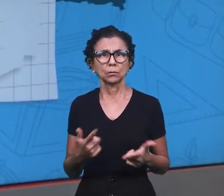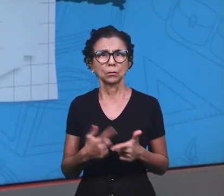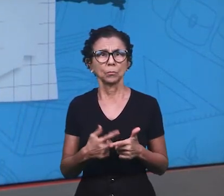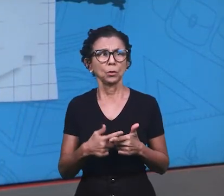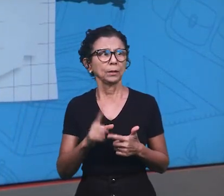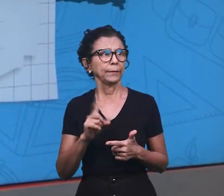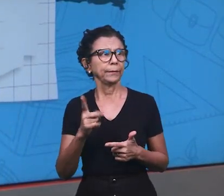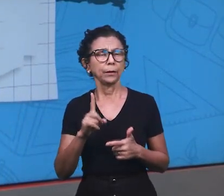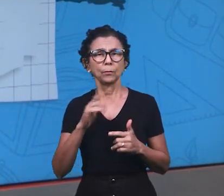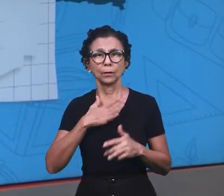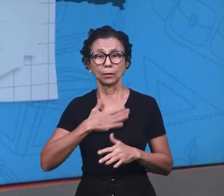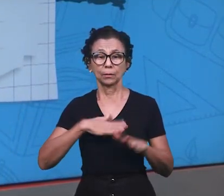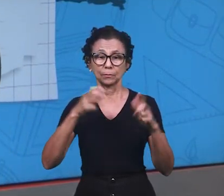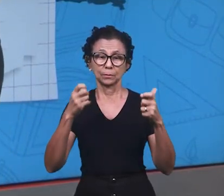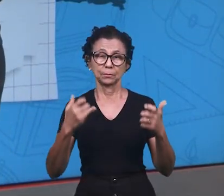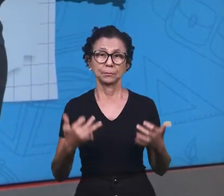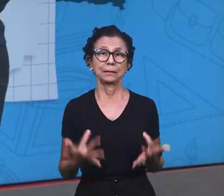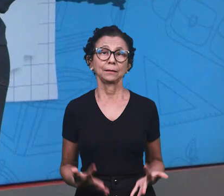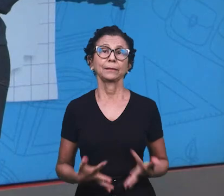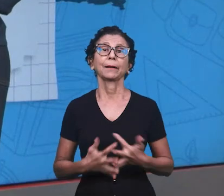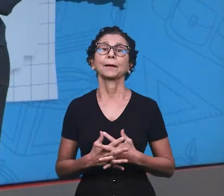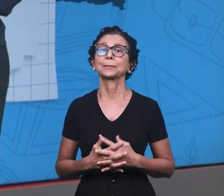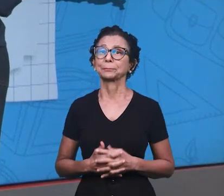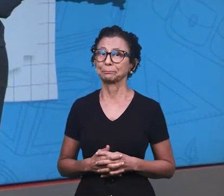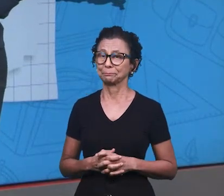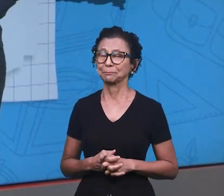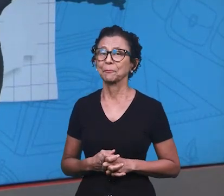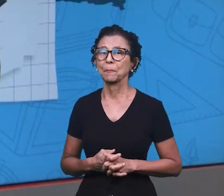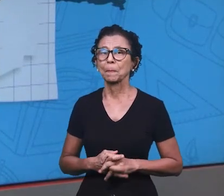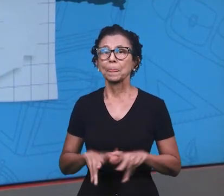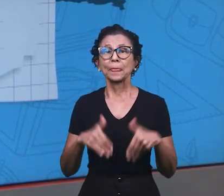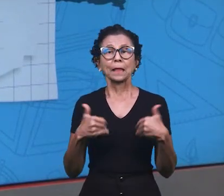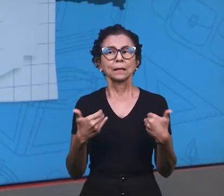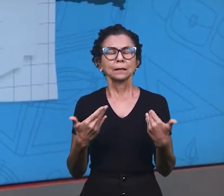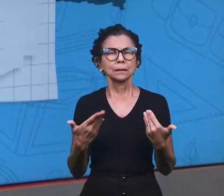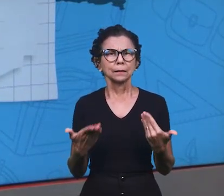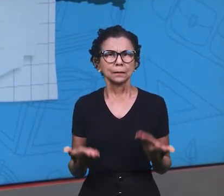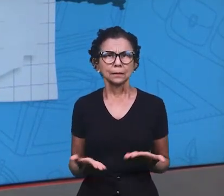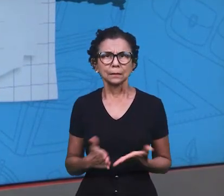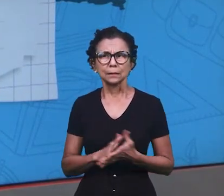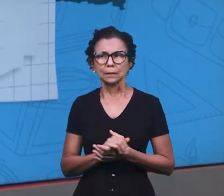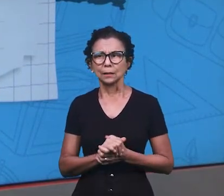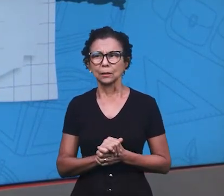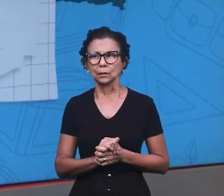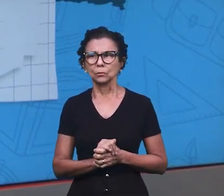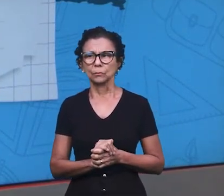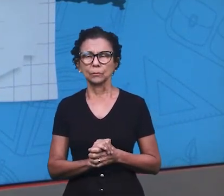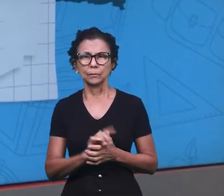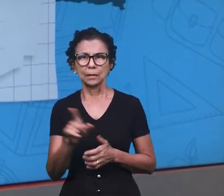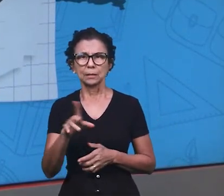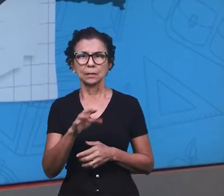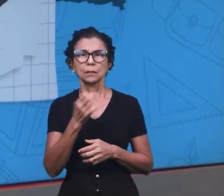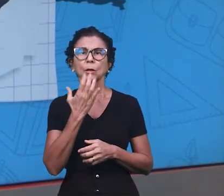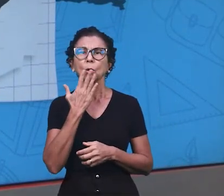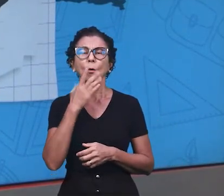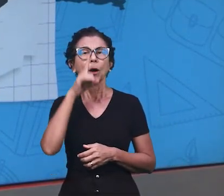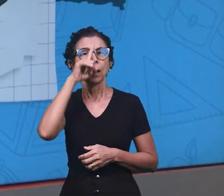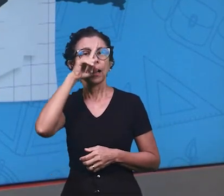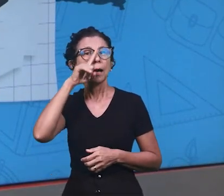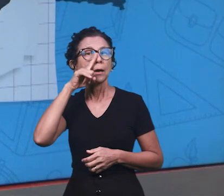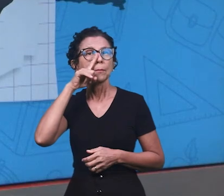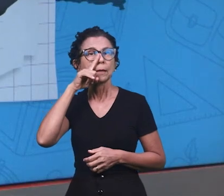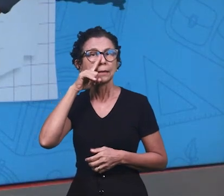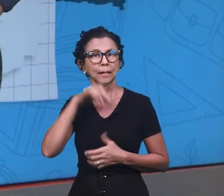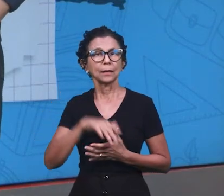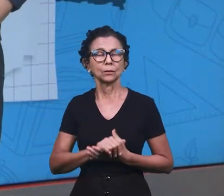visto que ainda há ideia de explicação. Então, esses marcadores que eu coloquei aqui em amarelo vai garantir